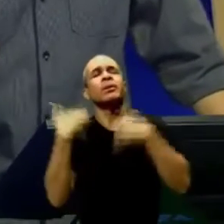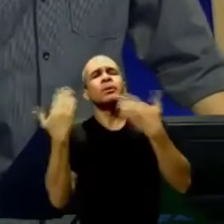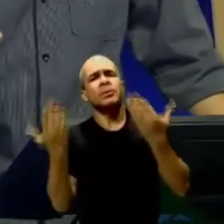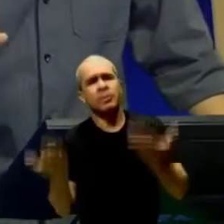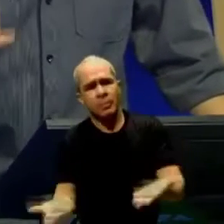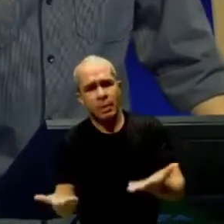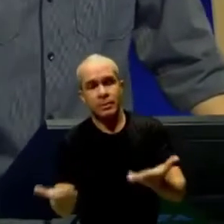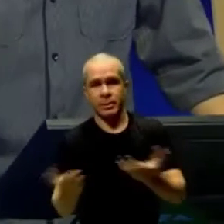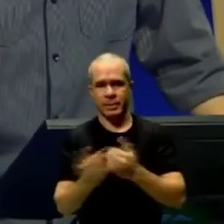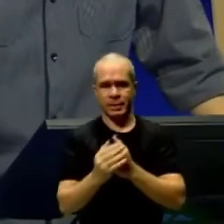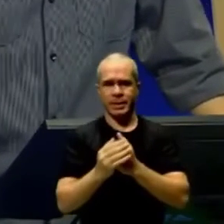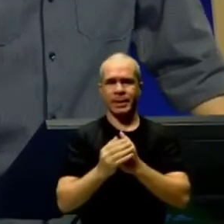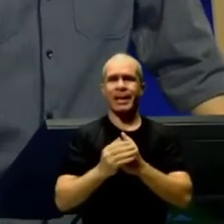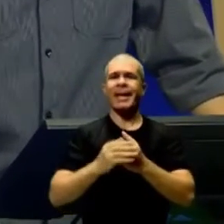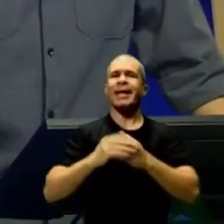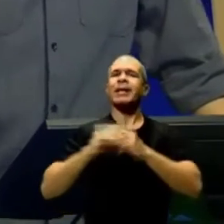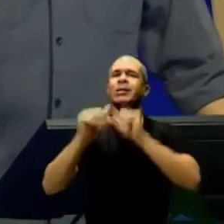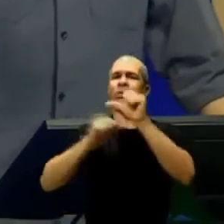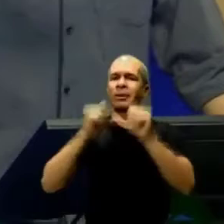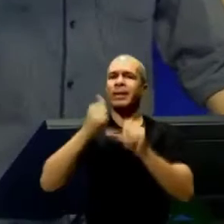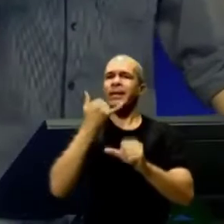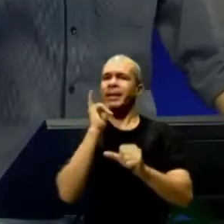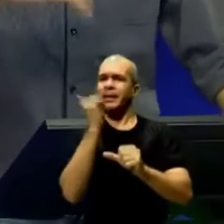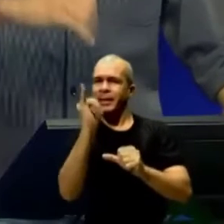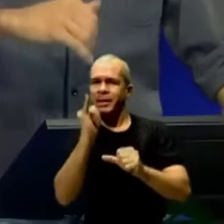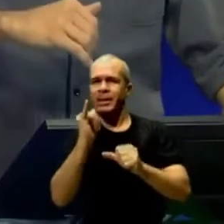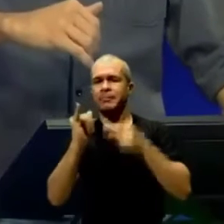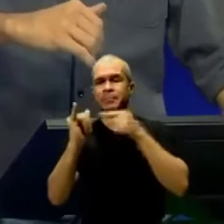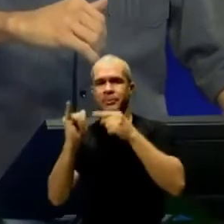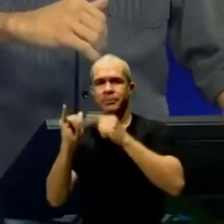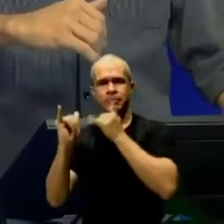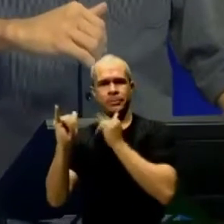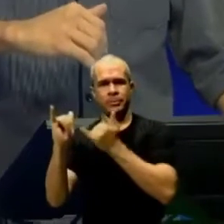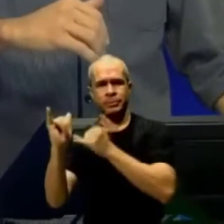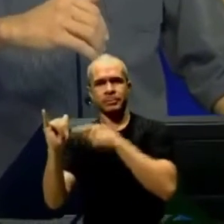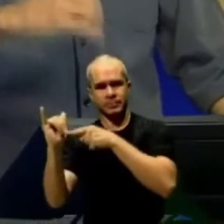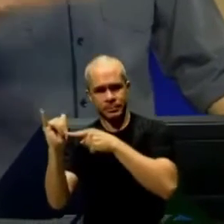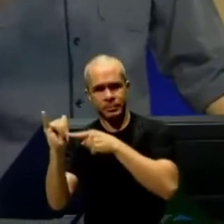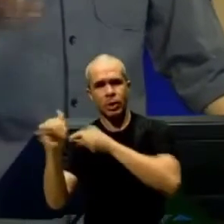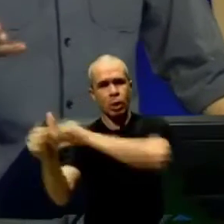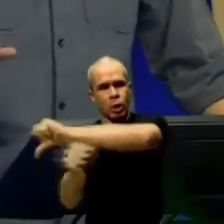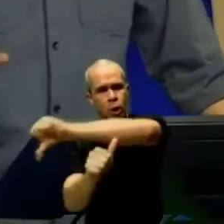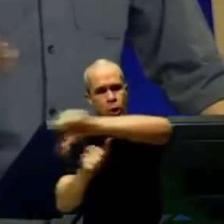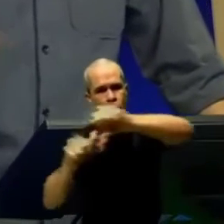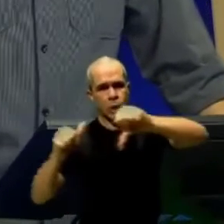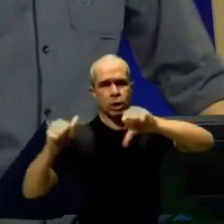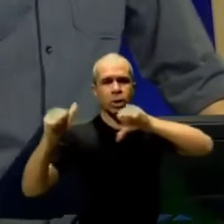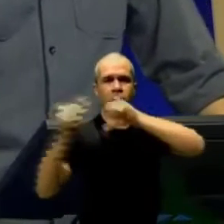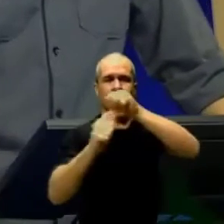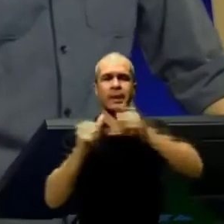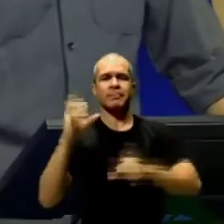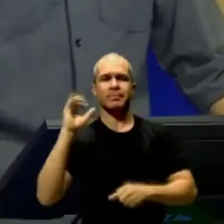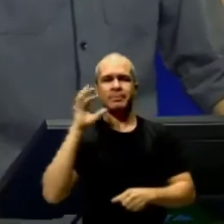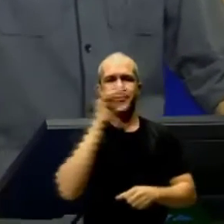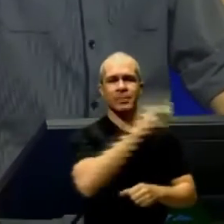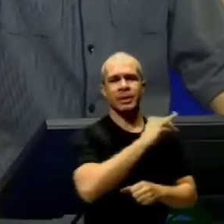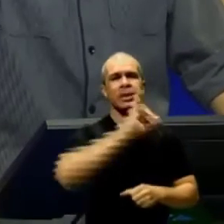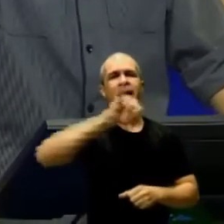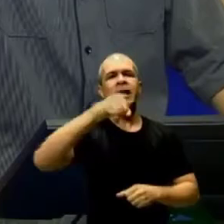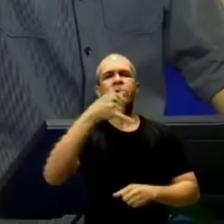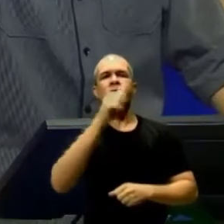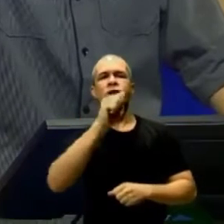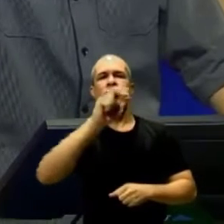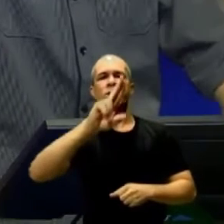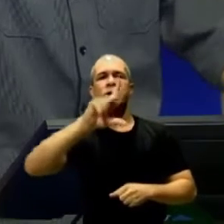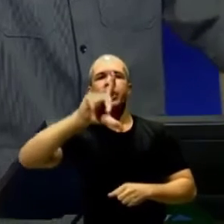é de energia cinética para energia térmica, e sim de energia elétrica para energia térmica, provocando efeito Joule. E aí